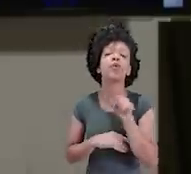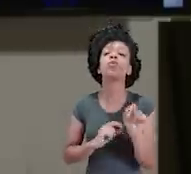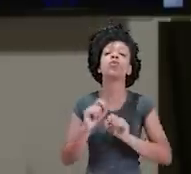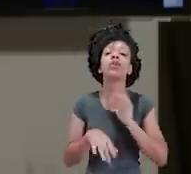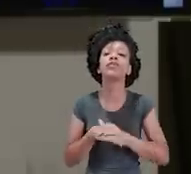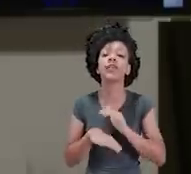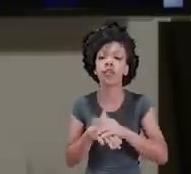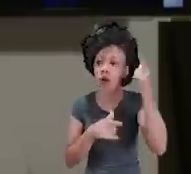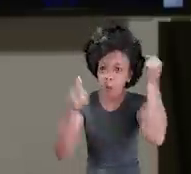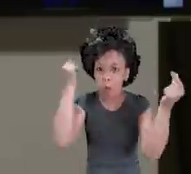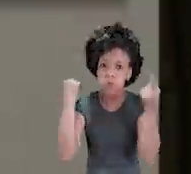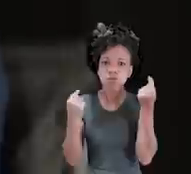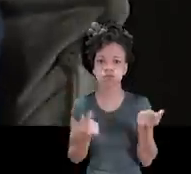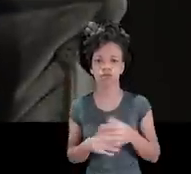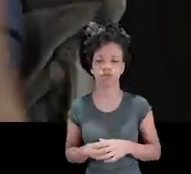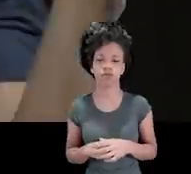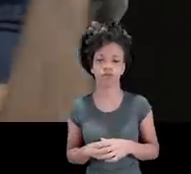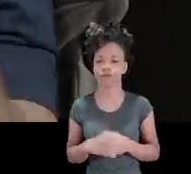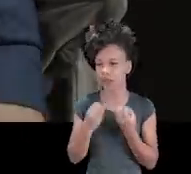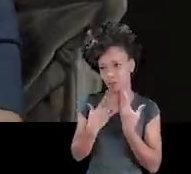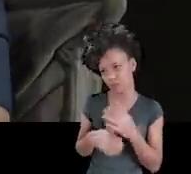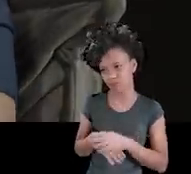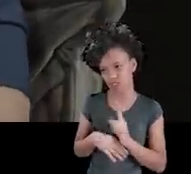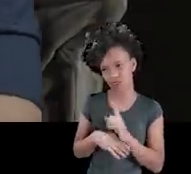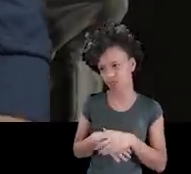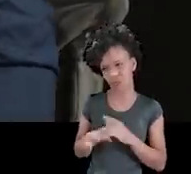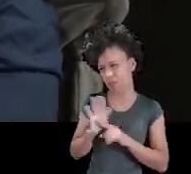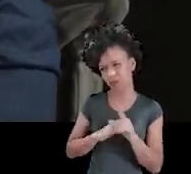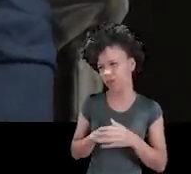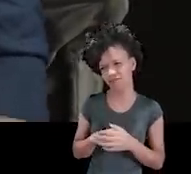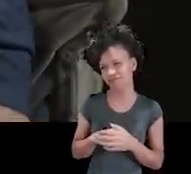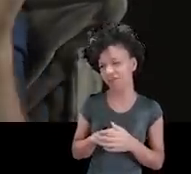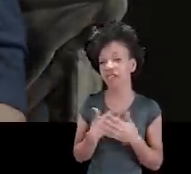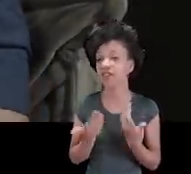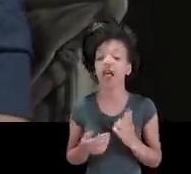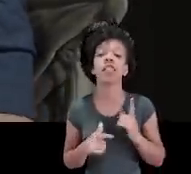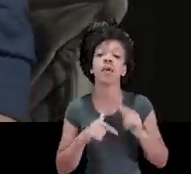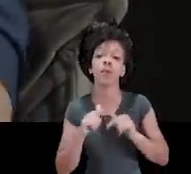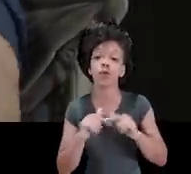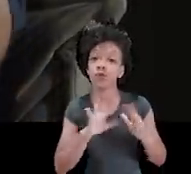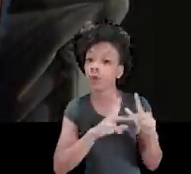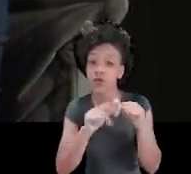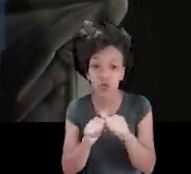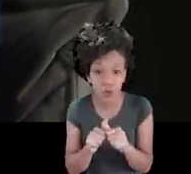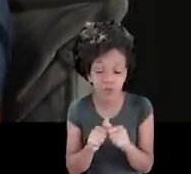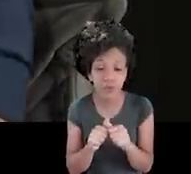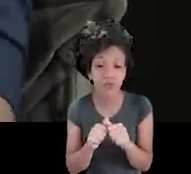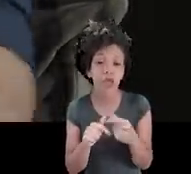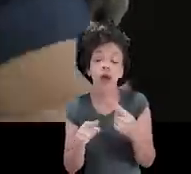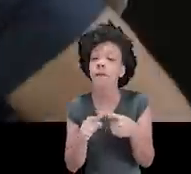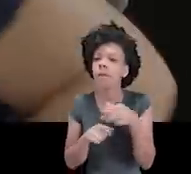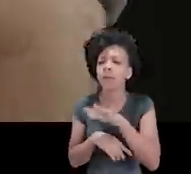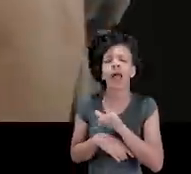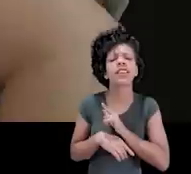faz eles arrancarem os cabelos. Bom, não vou comentar isso. Não vou comentar. Enfim, tem produtos aí pra galera toda que tá... Porque eu quero falar com essa galera,